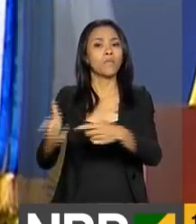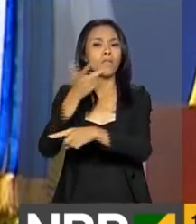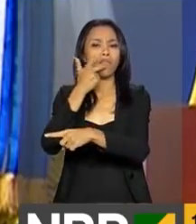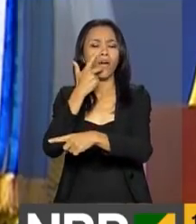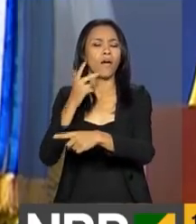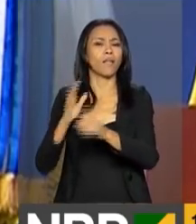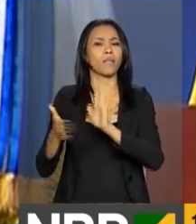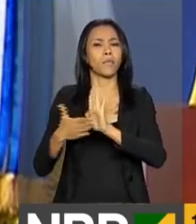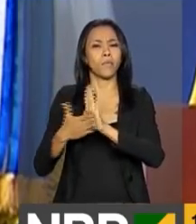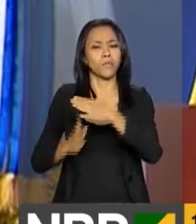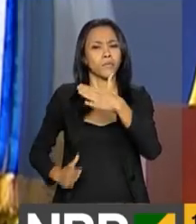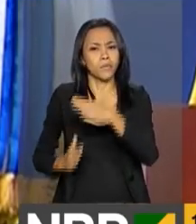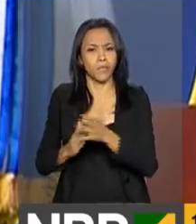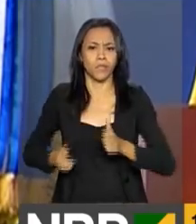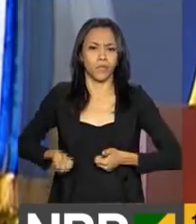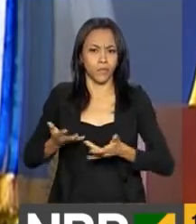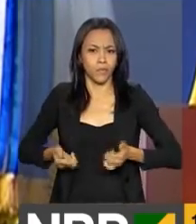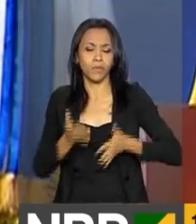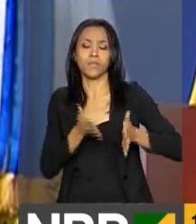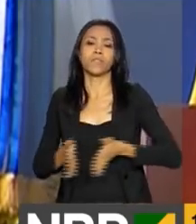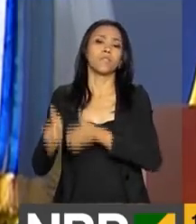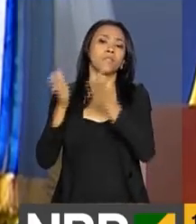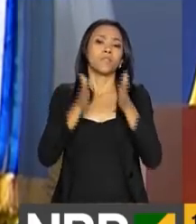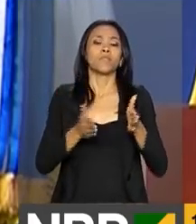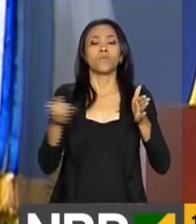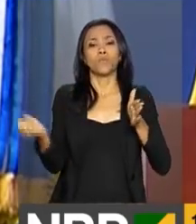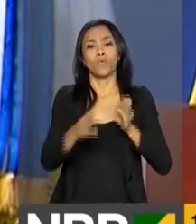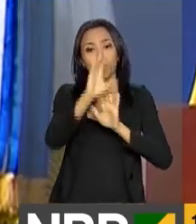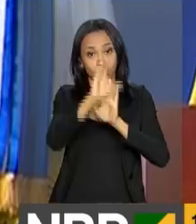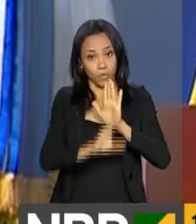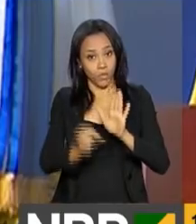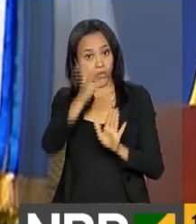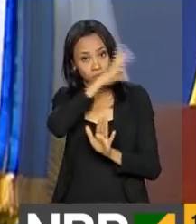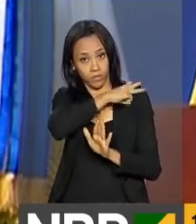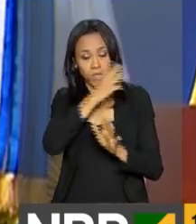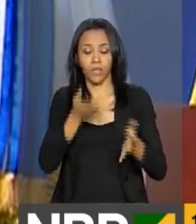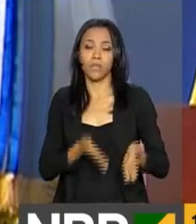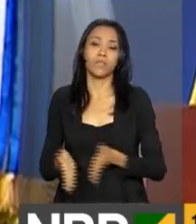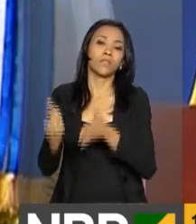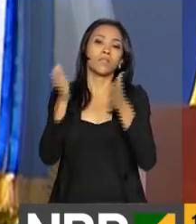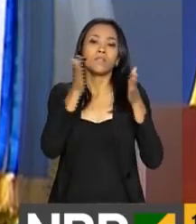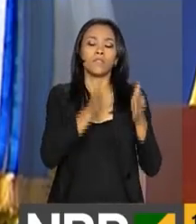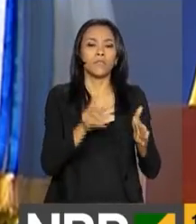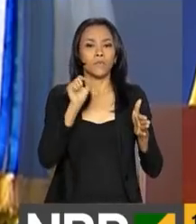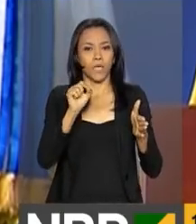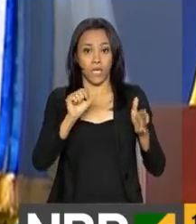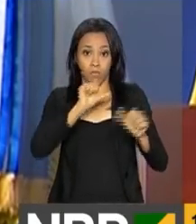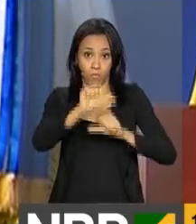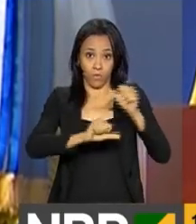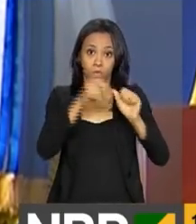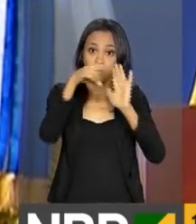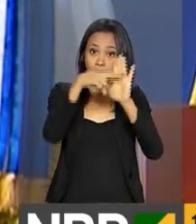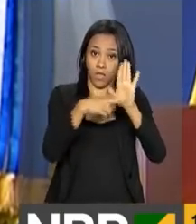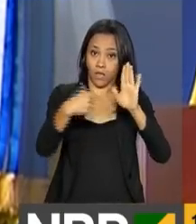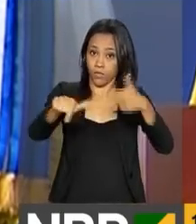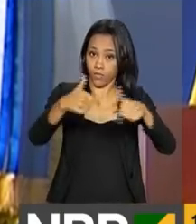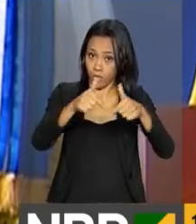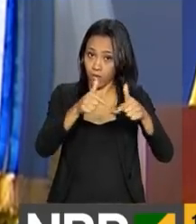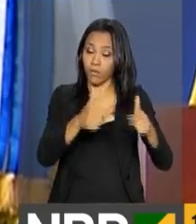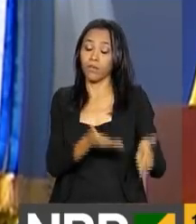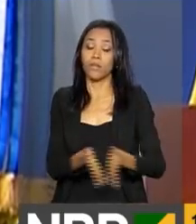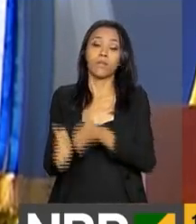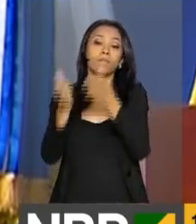dos gastos públicos, quando fala da reforma do ensino médio, quando fala da modernização trabalhista, quando